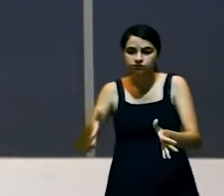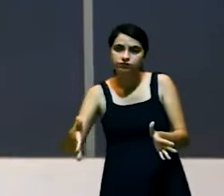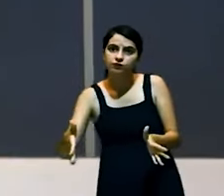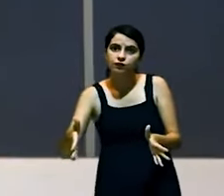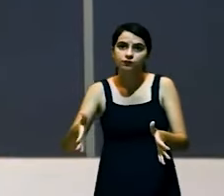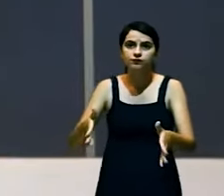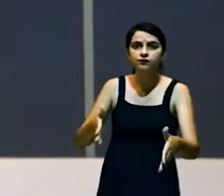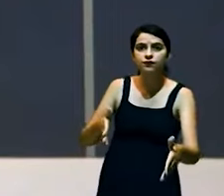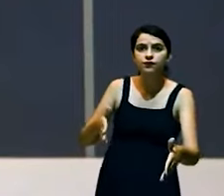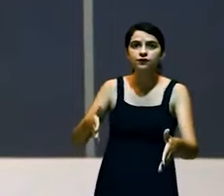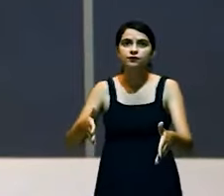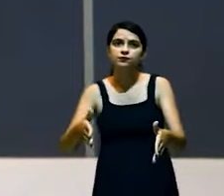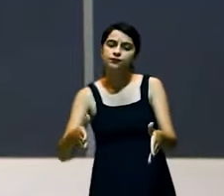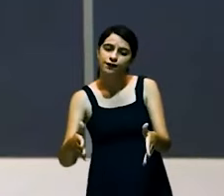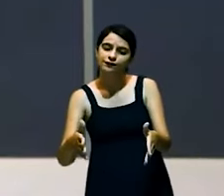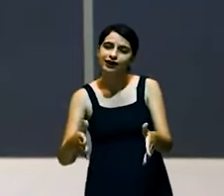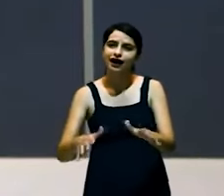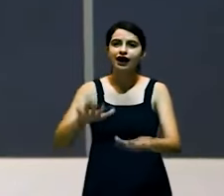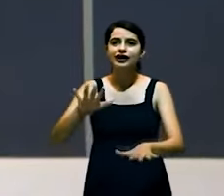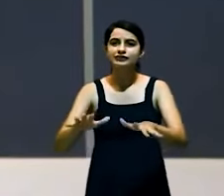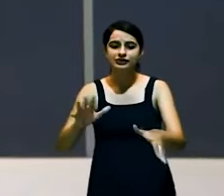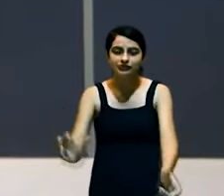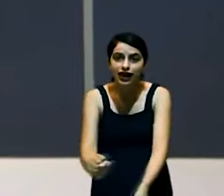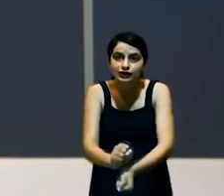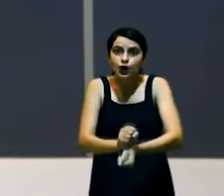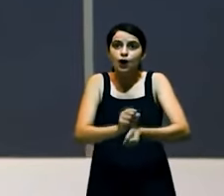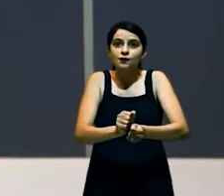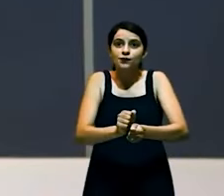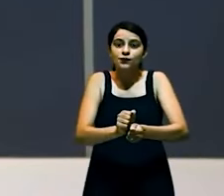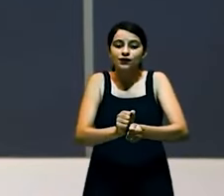de segurar um pouquinho, soltar depois um pouquinho.